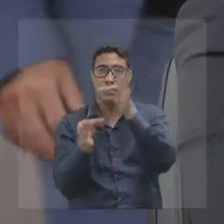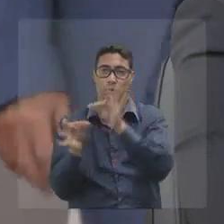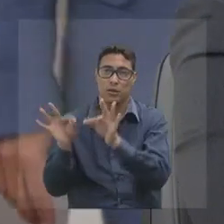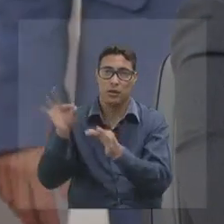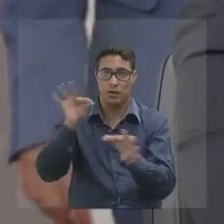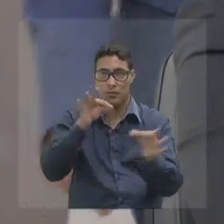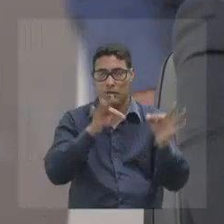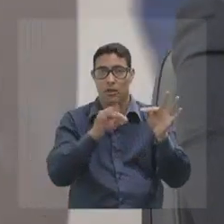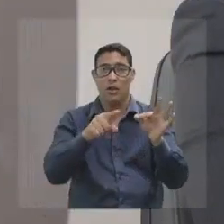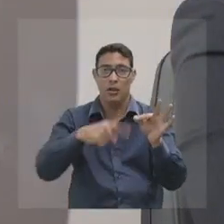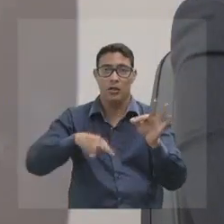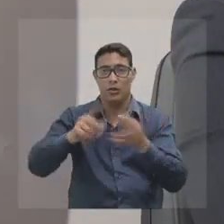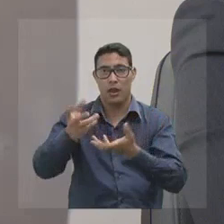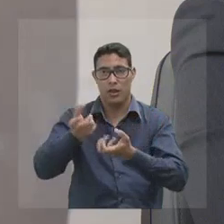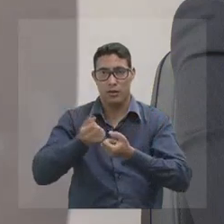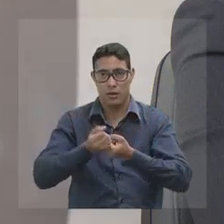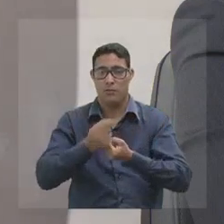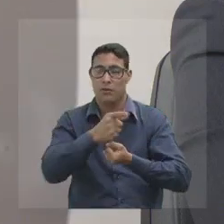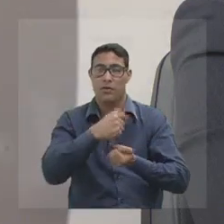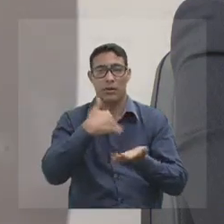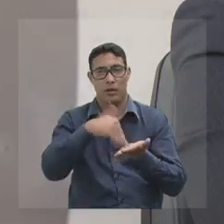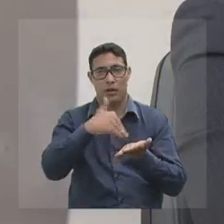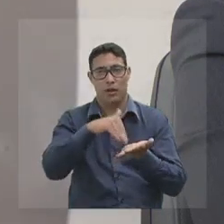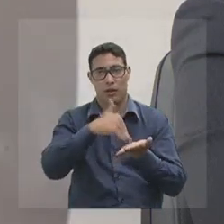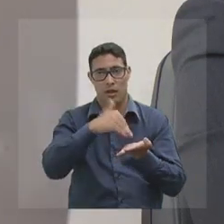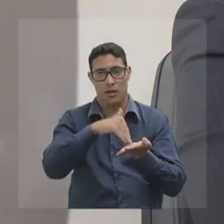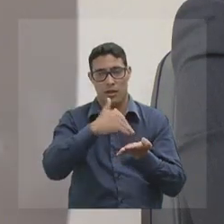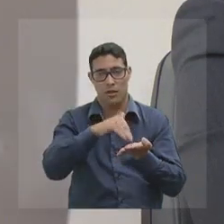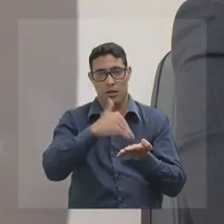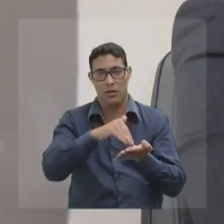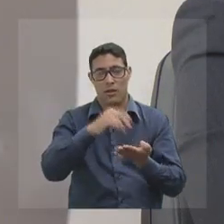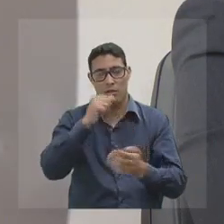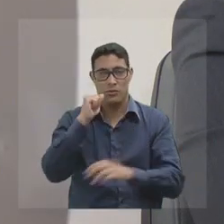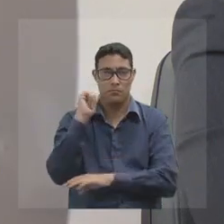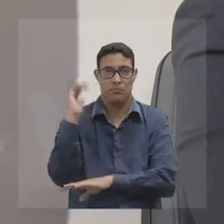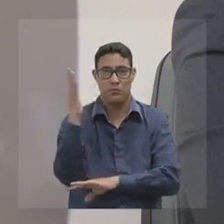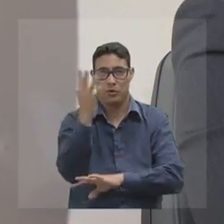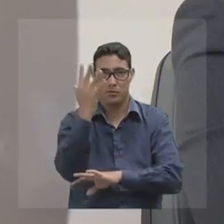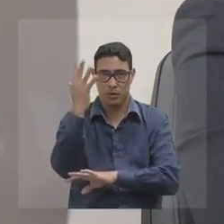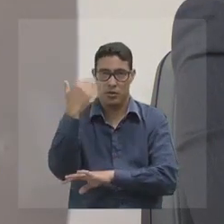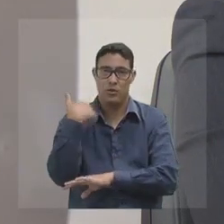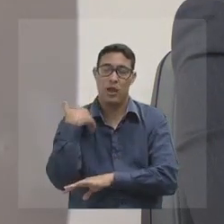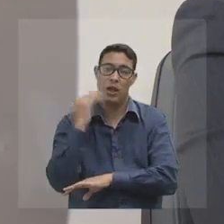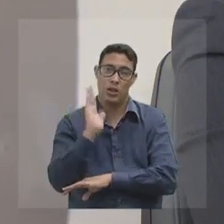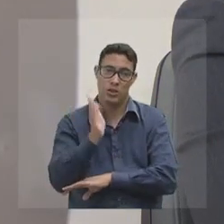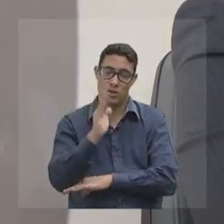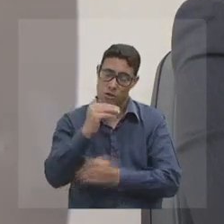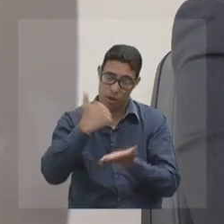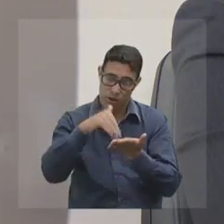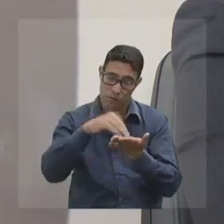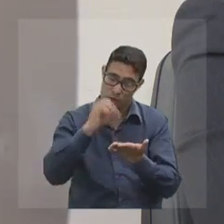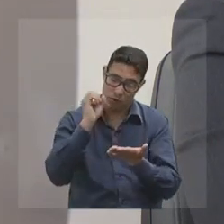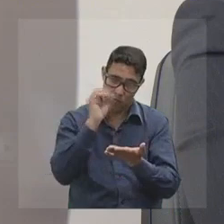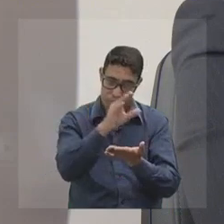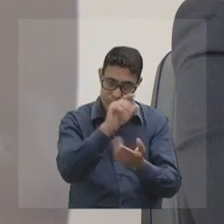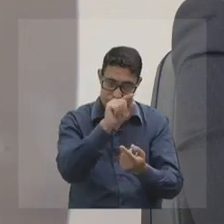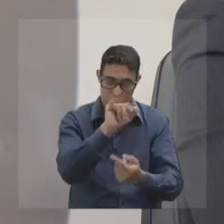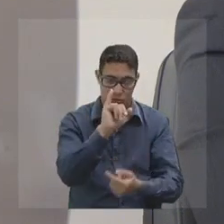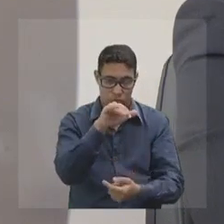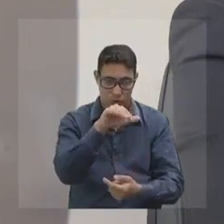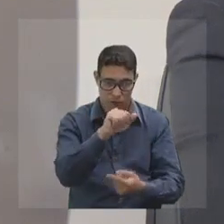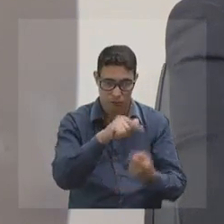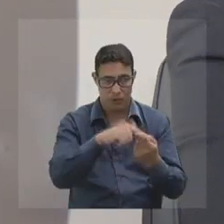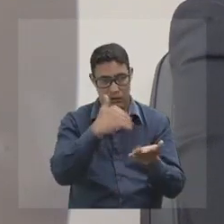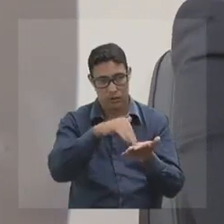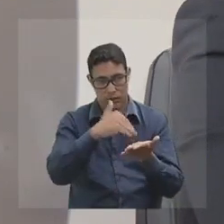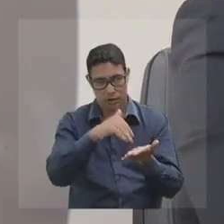né isso na Secretaria de Meio Ambiente encaminhamos a secretaria de agricultura e pecuária e ao imma que é o